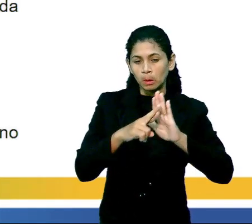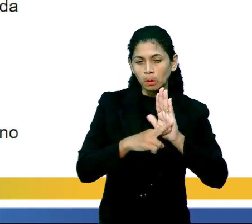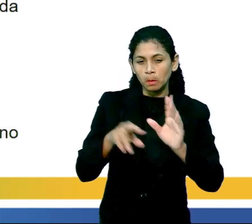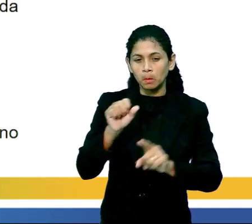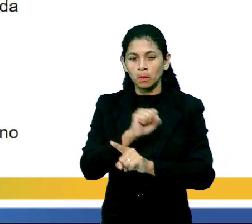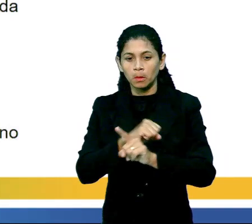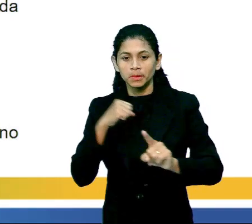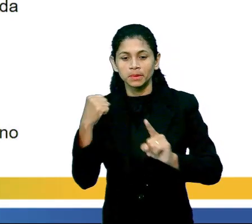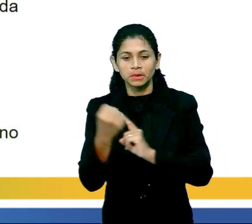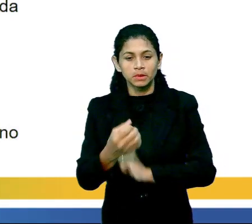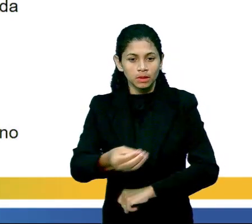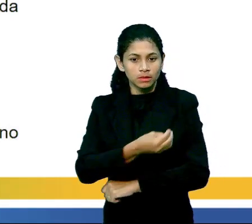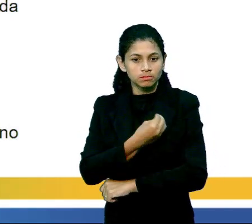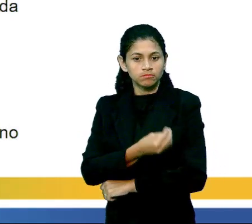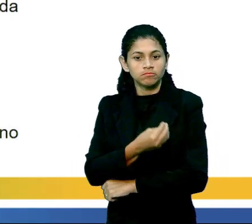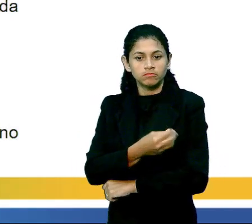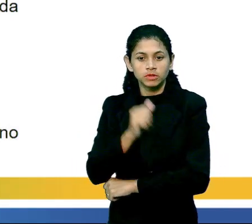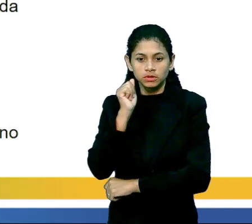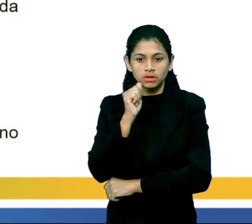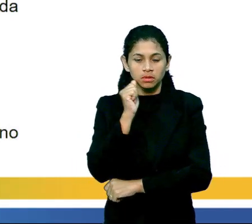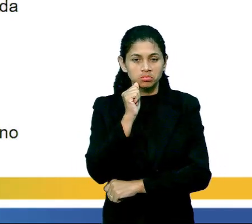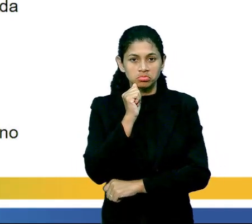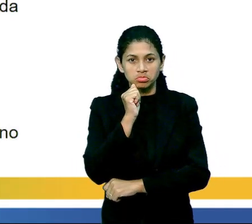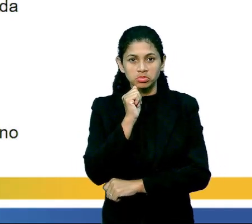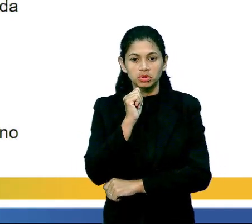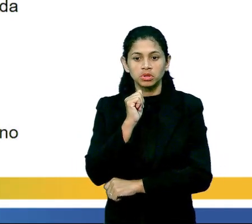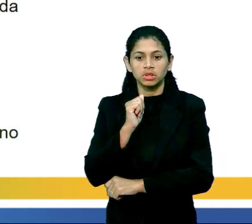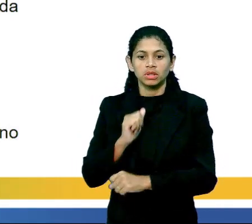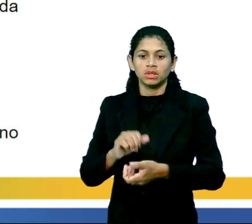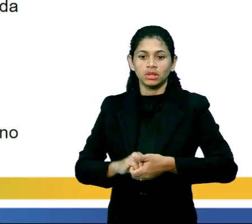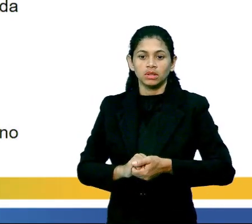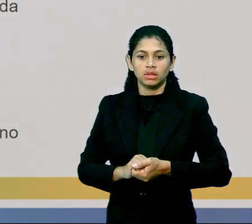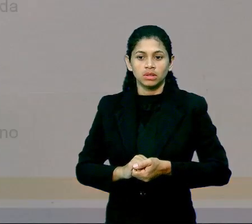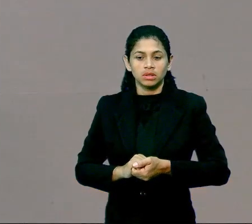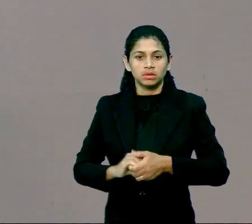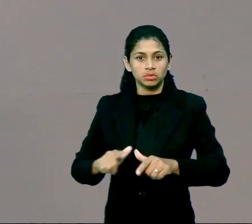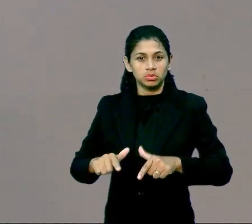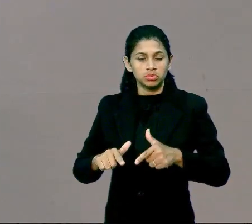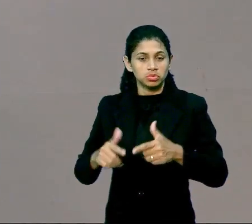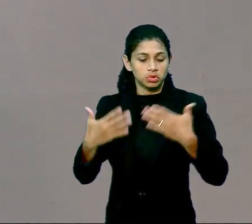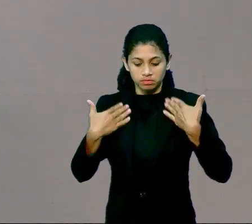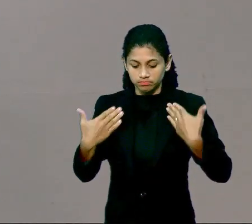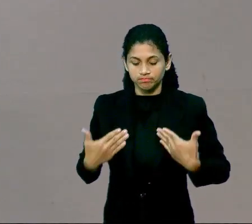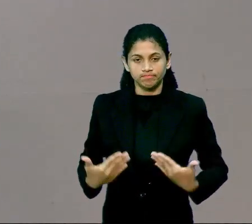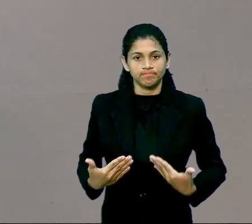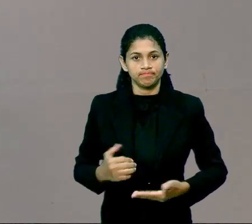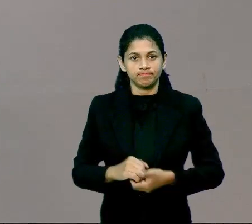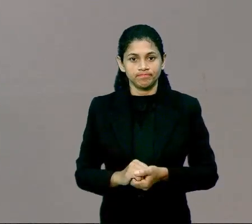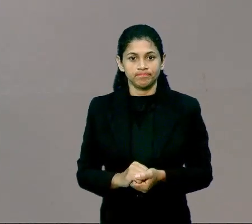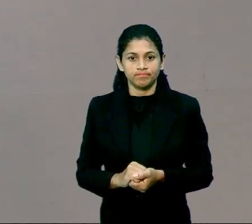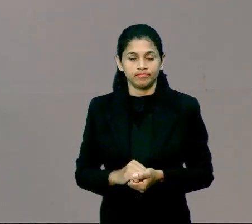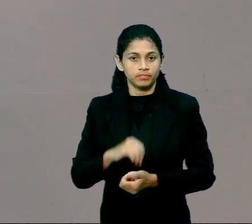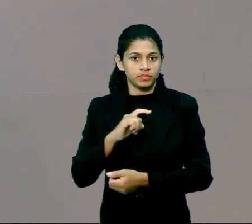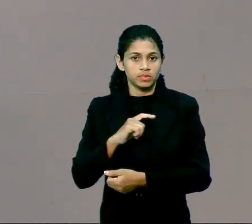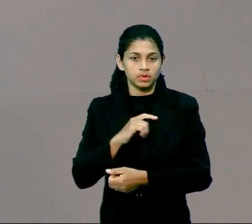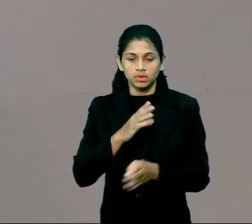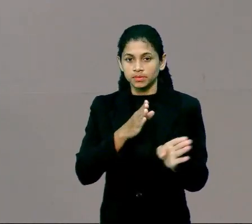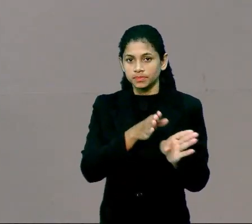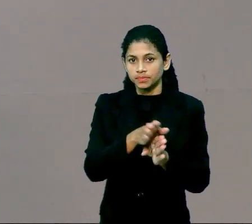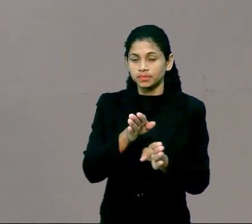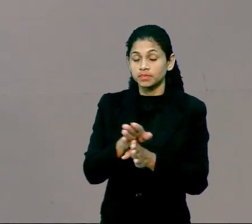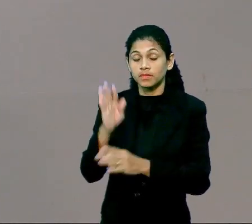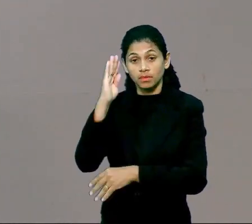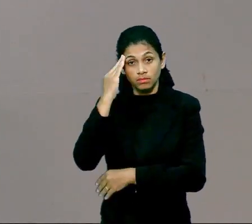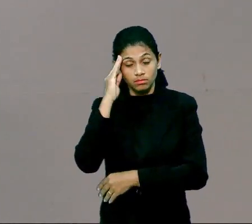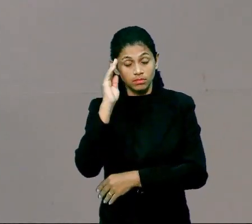da participação, não tinha aceitação, a naturalização das barreiras socioculturais, não. Então tem todo esse direcionamento de entender